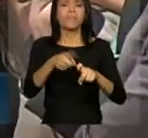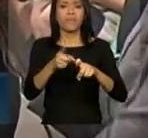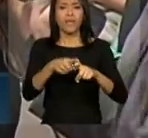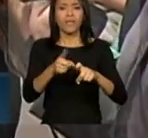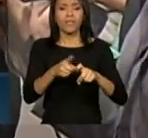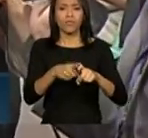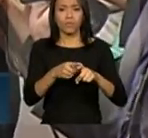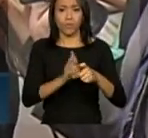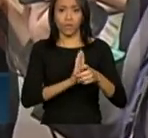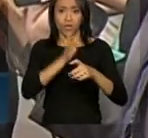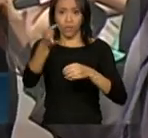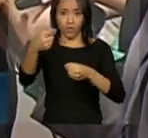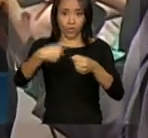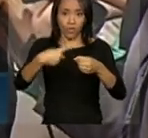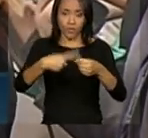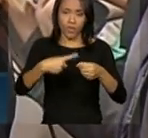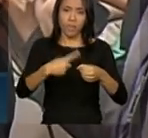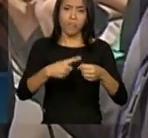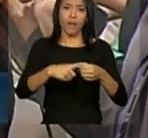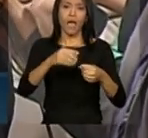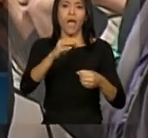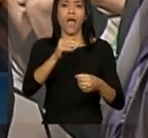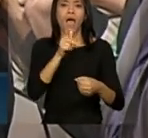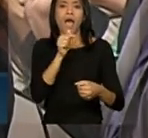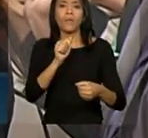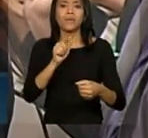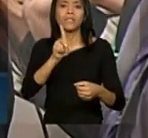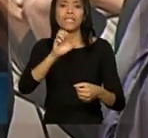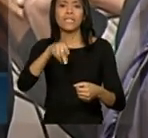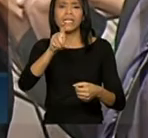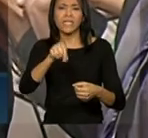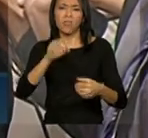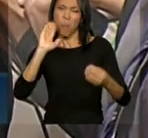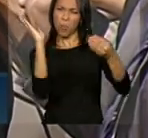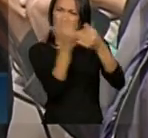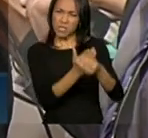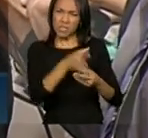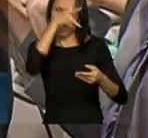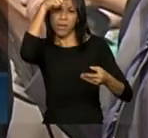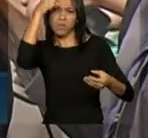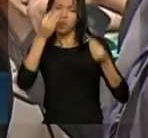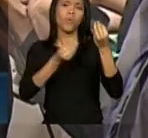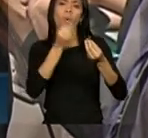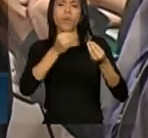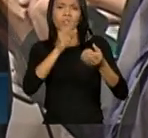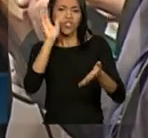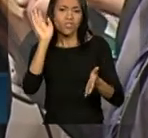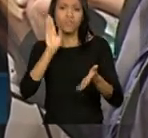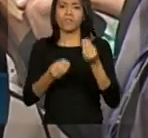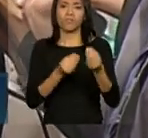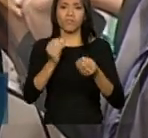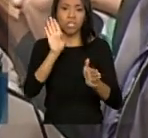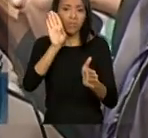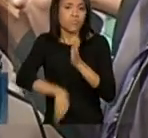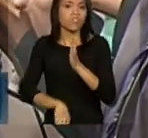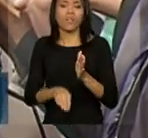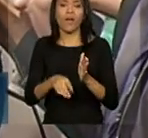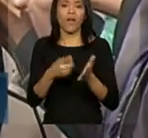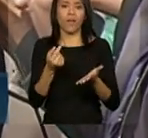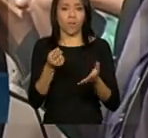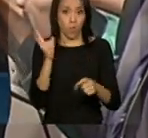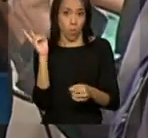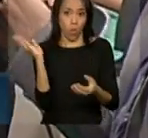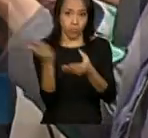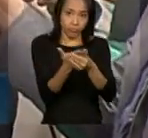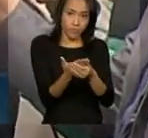Ele usou o registro de Rondônia mas ele responde os processos no Amazonas esse registro não teria que ser suspenso nacionalmente o que que vai ser feito agora